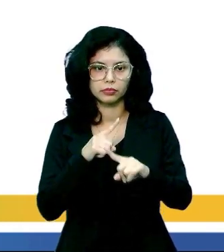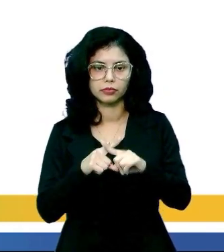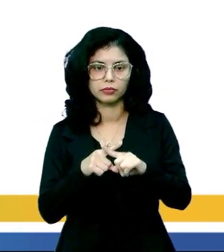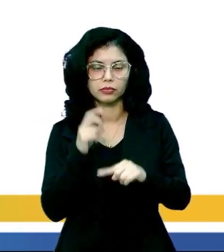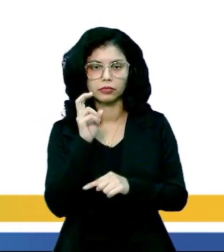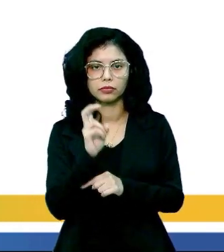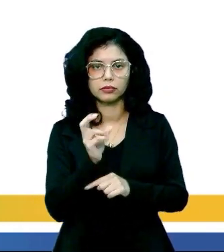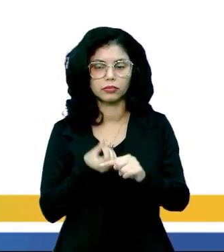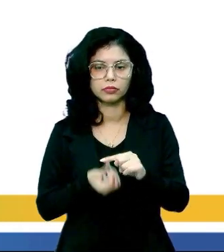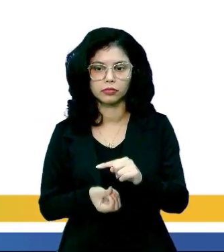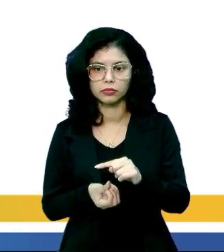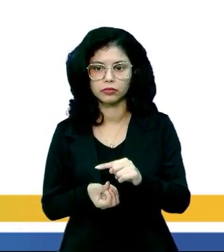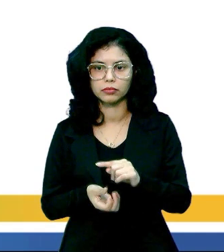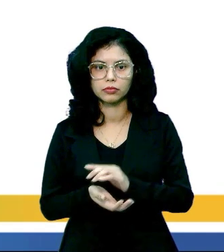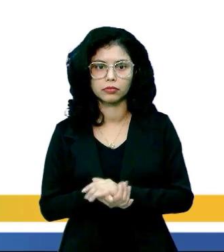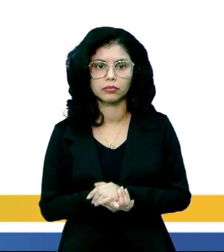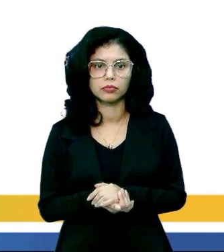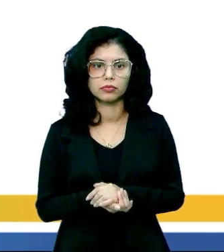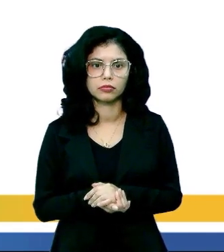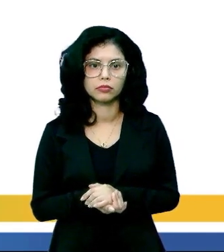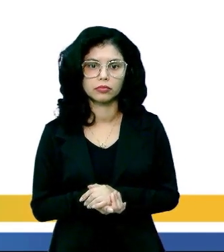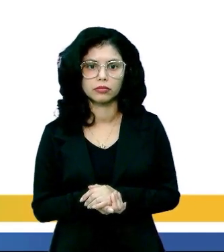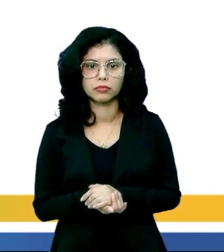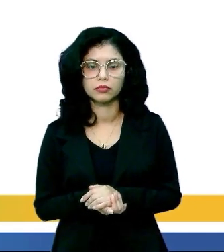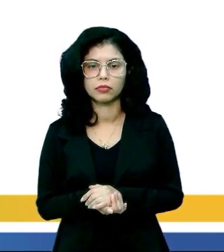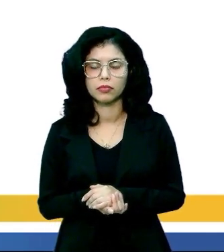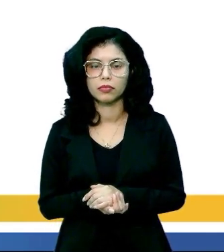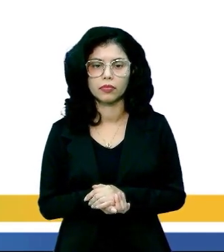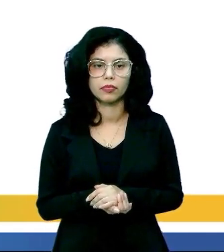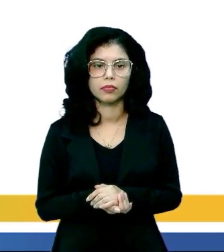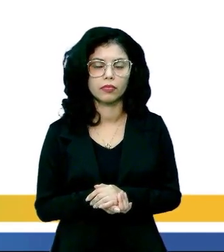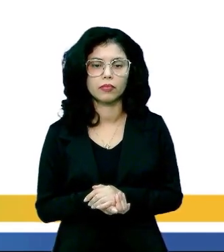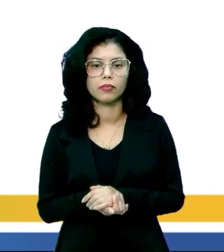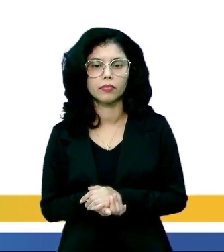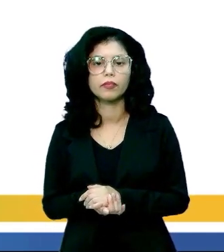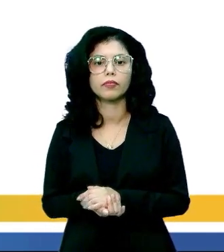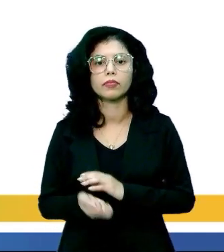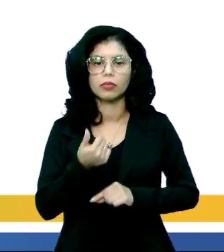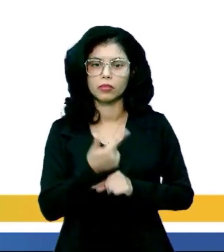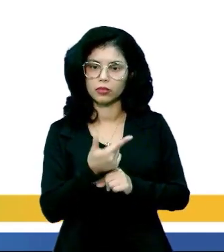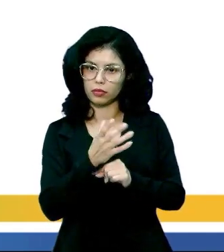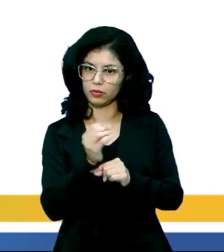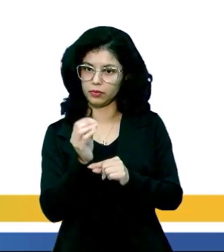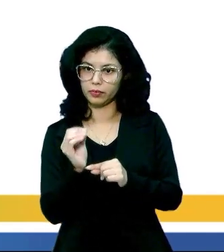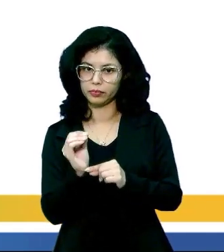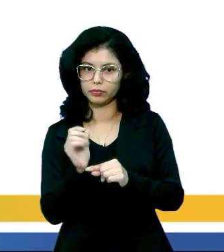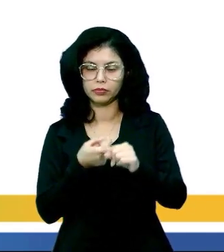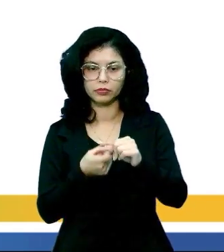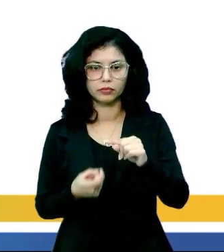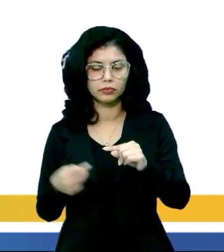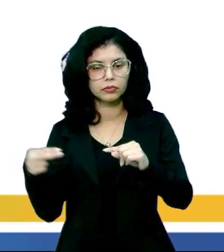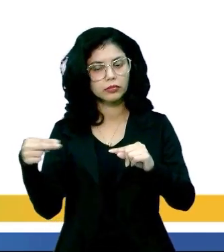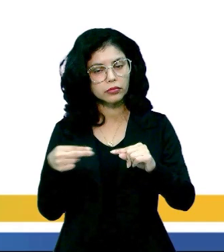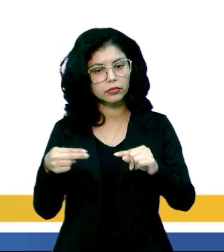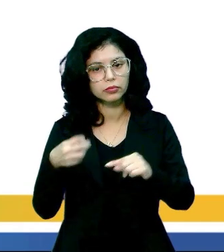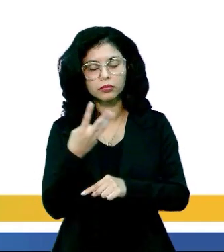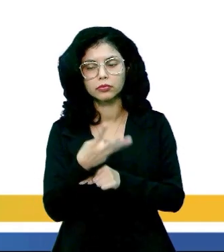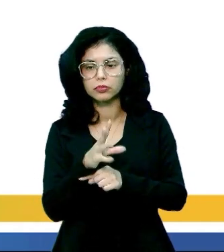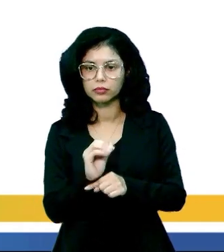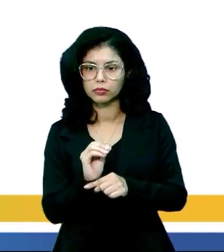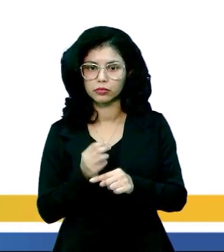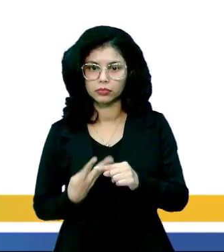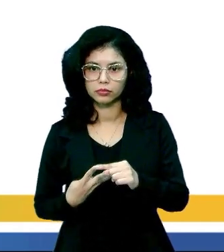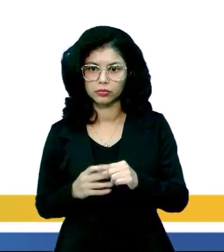8 vezes 5 sobre x. Olha aí, eu multipliquei. A gente pode fazer